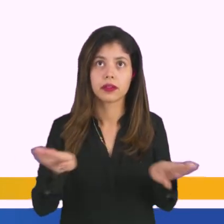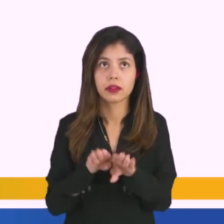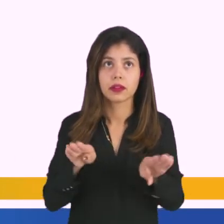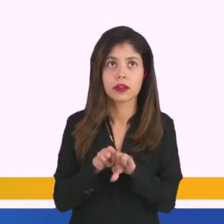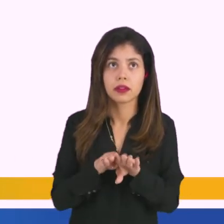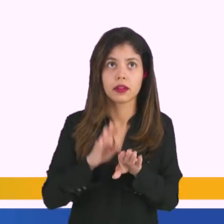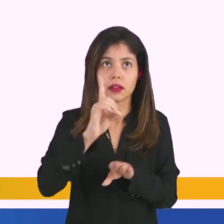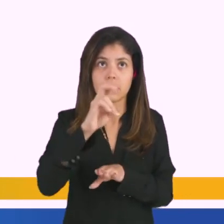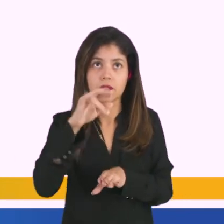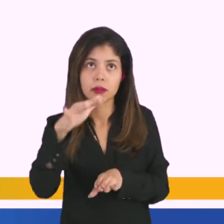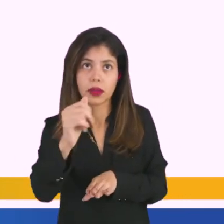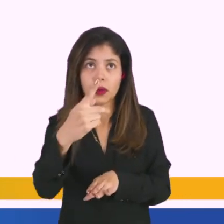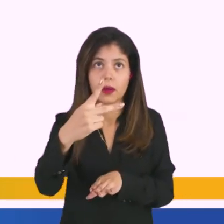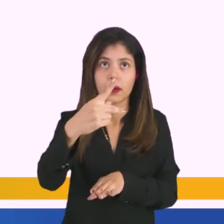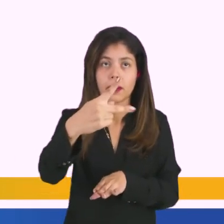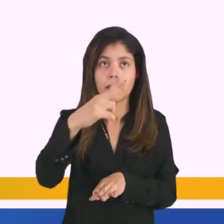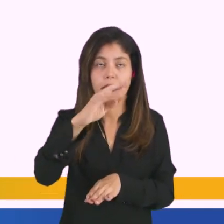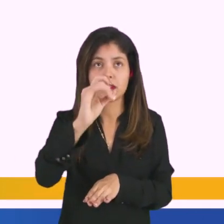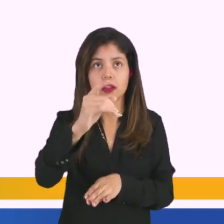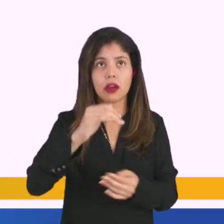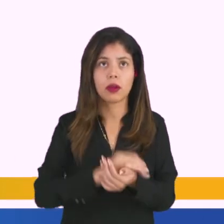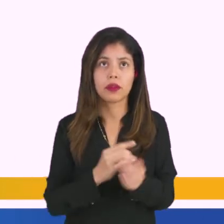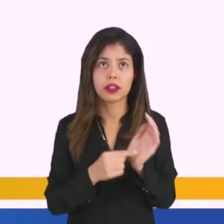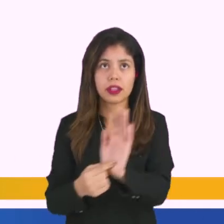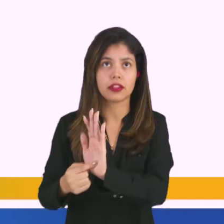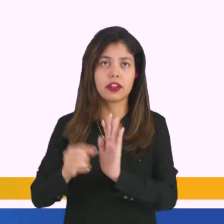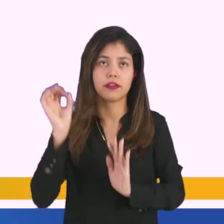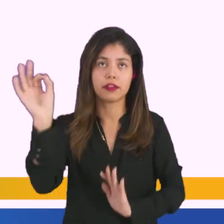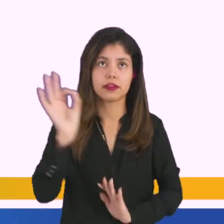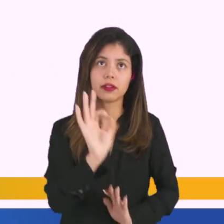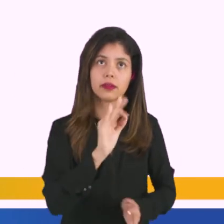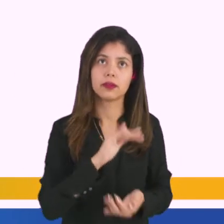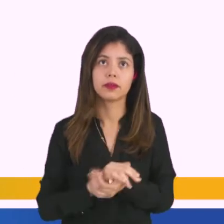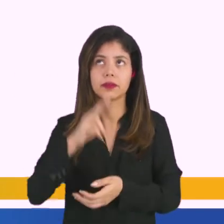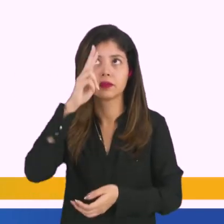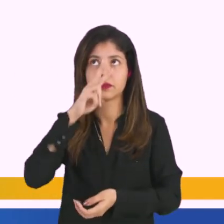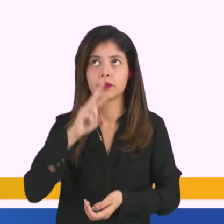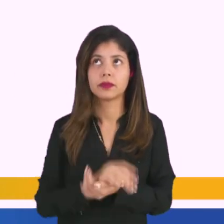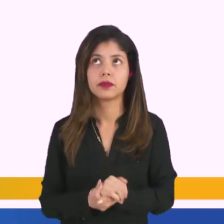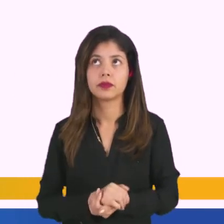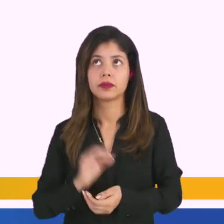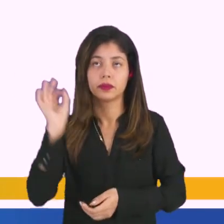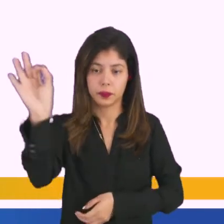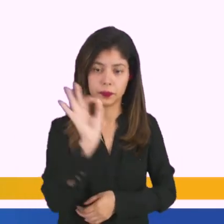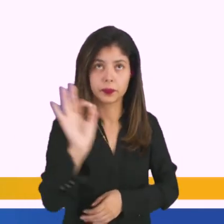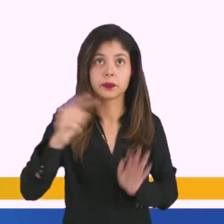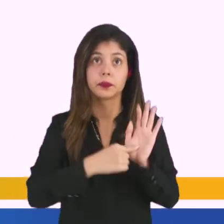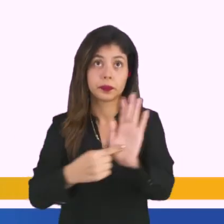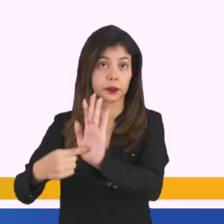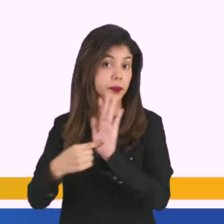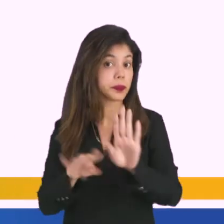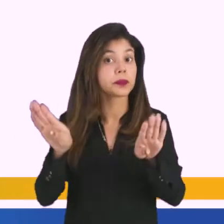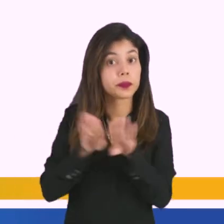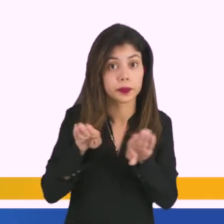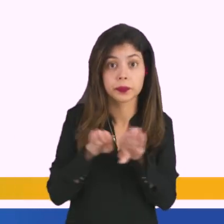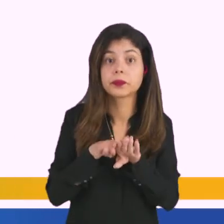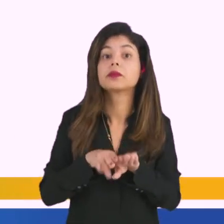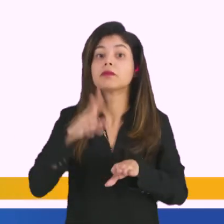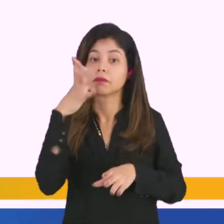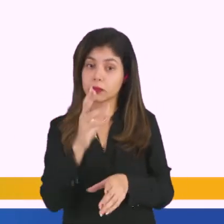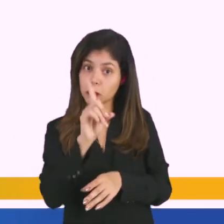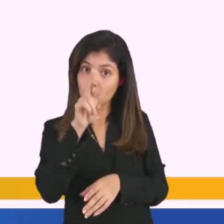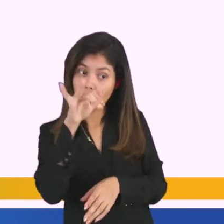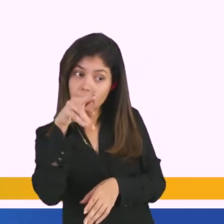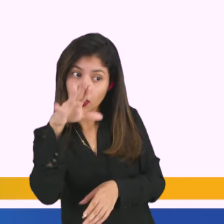ou percentual. Então, lembre-se que o valor de uma fração é o resultado da divisão do numerador pelo denominador. Assim,